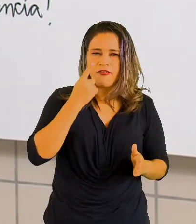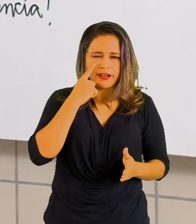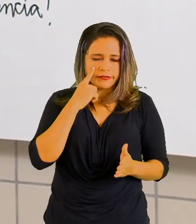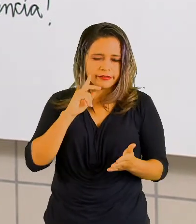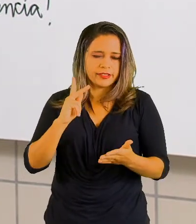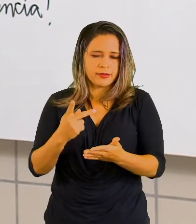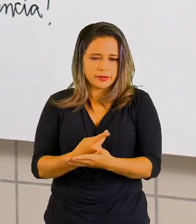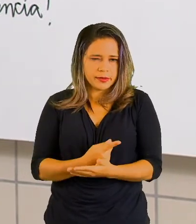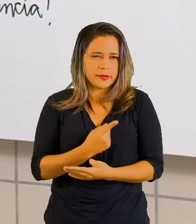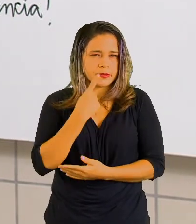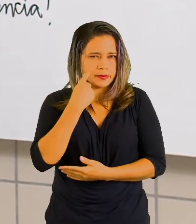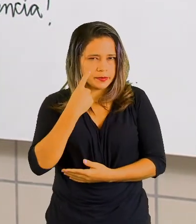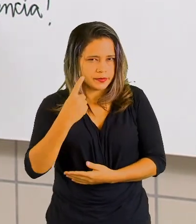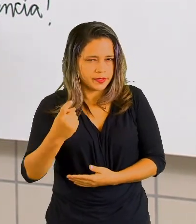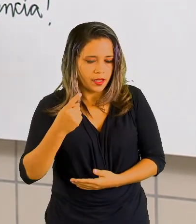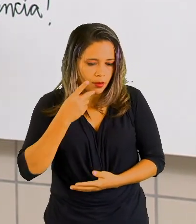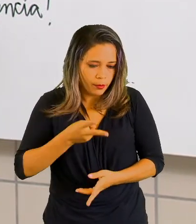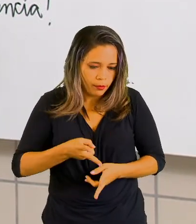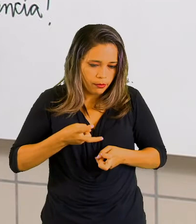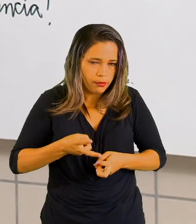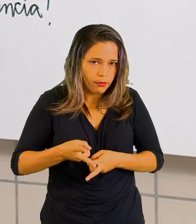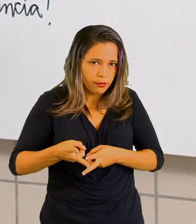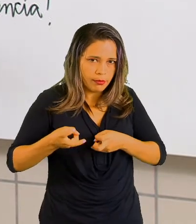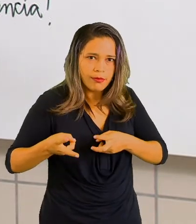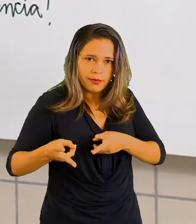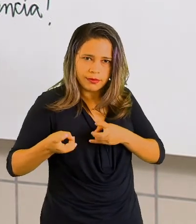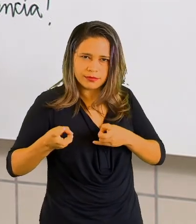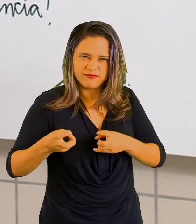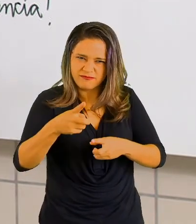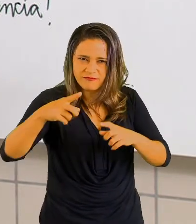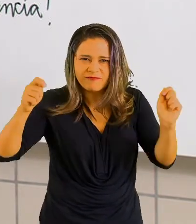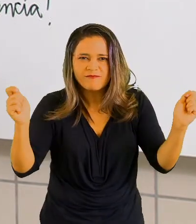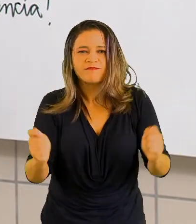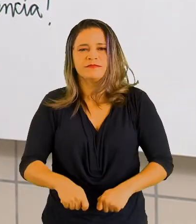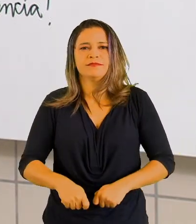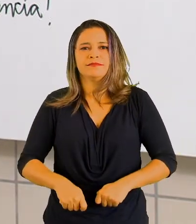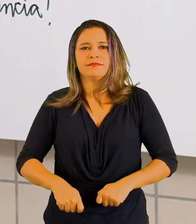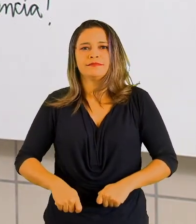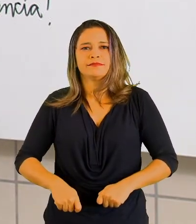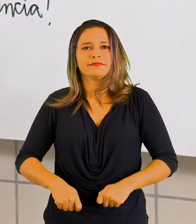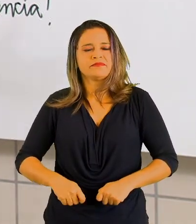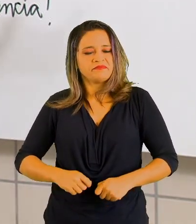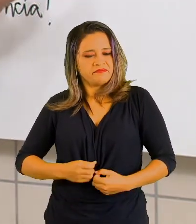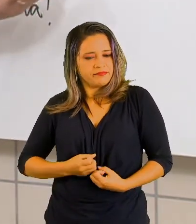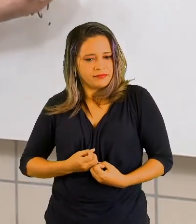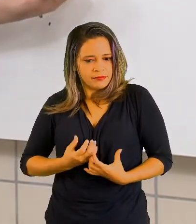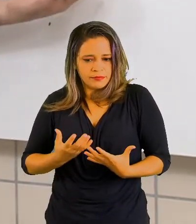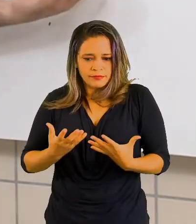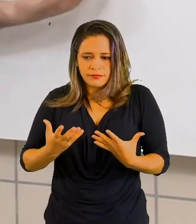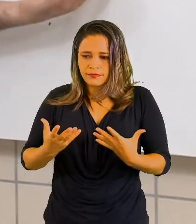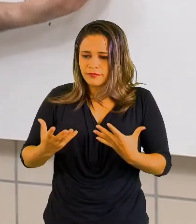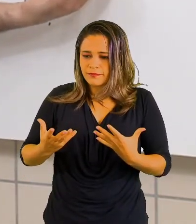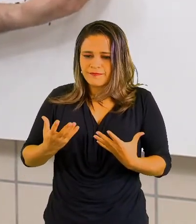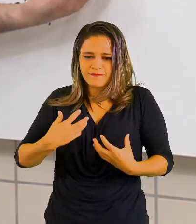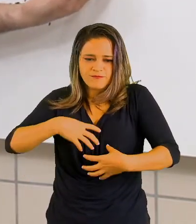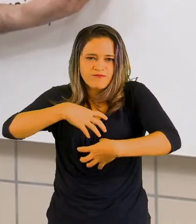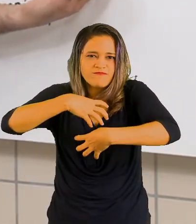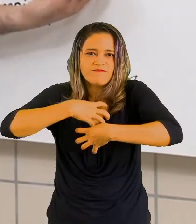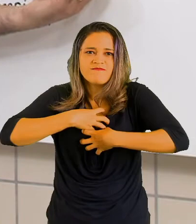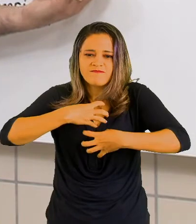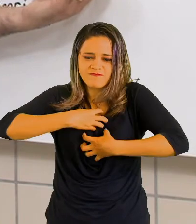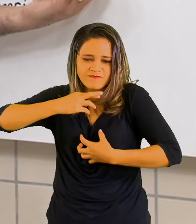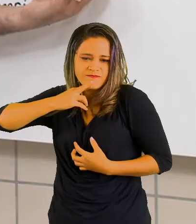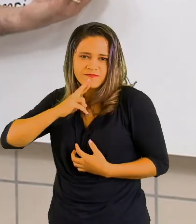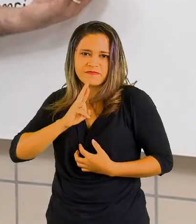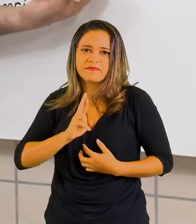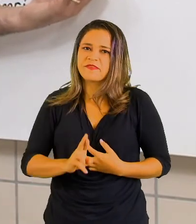interessantes. Isso vai te possibilitar vislumbrar uma maneira de resolver esse problema que não é